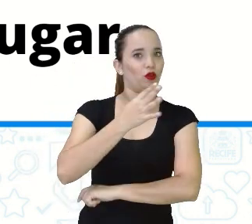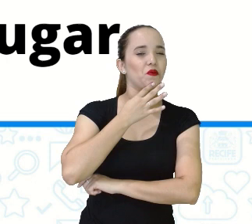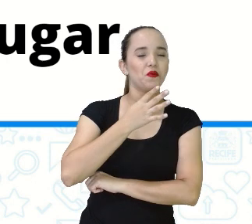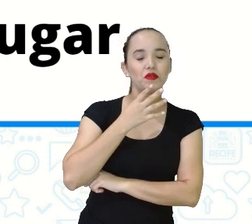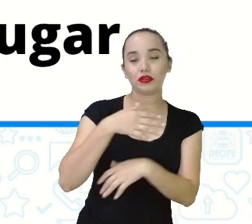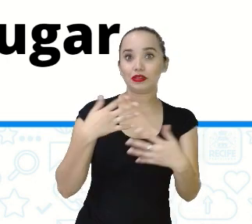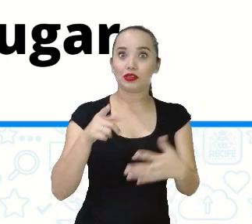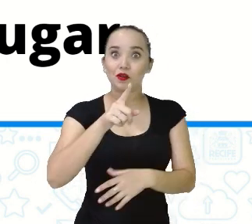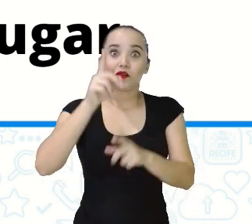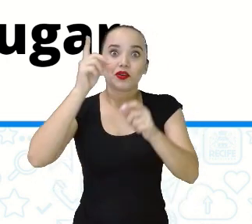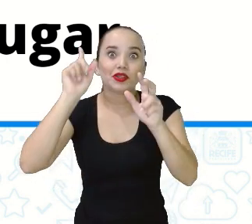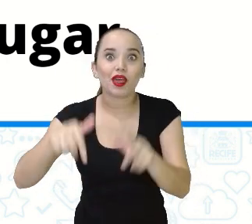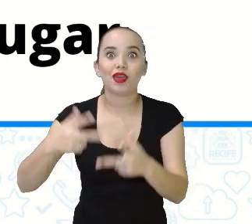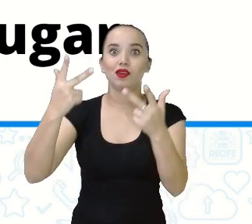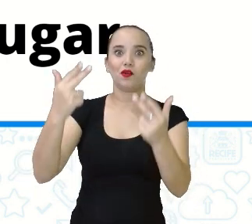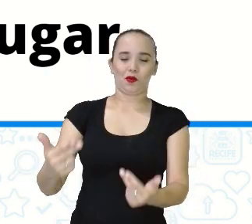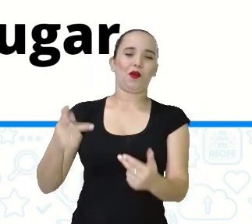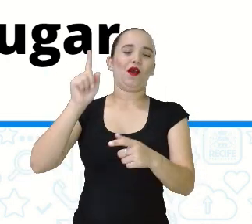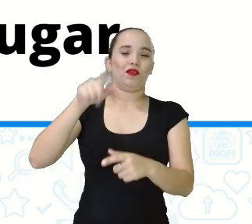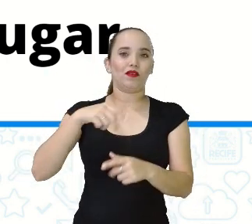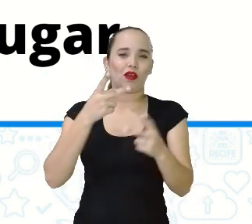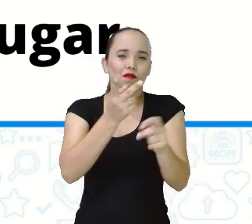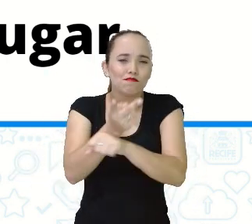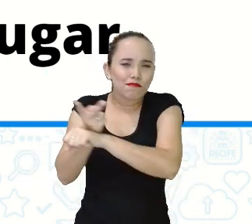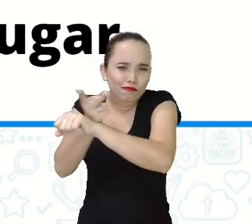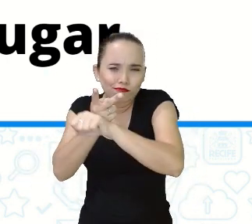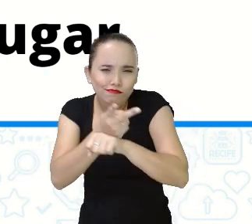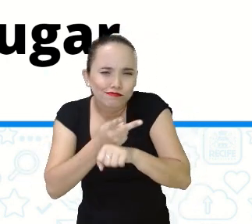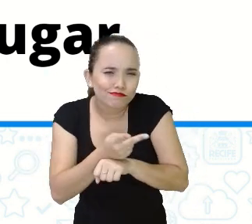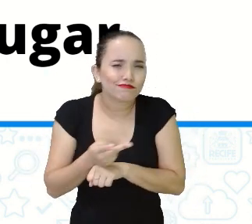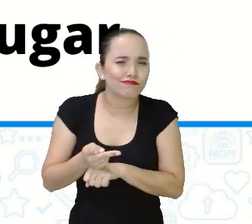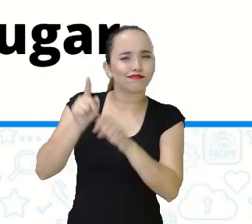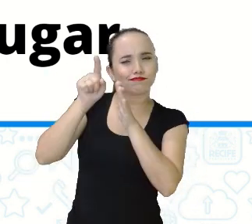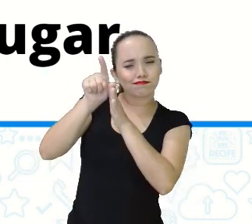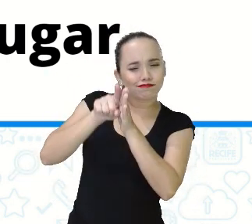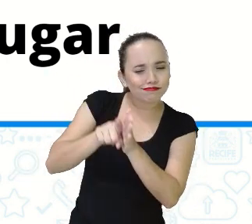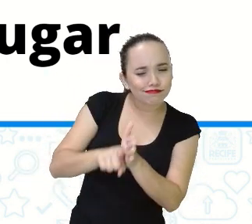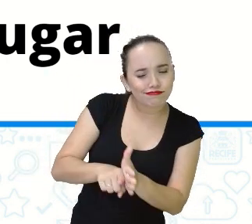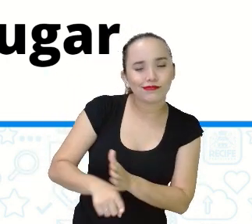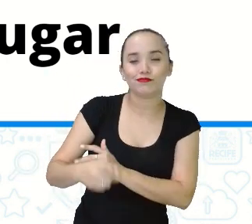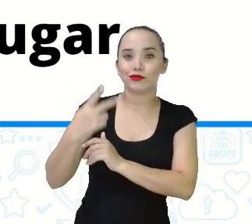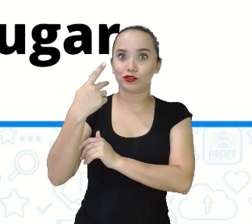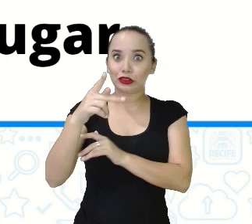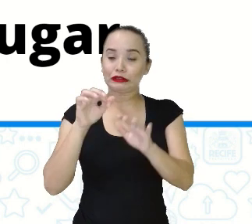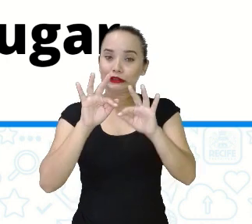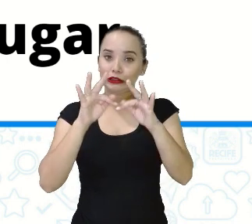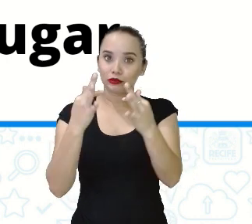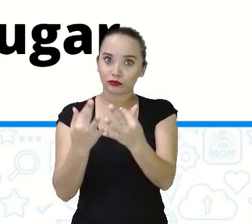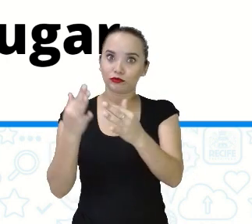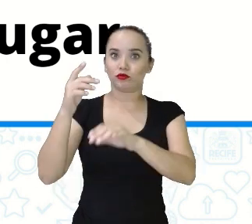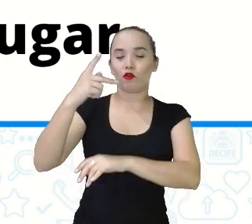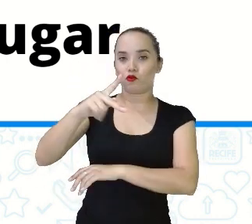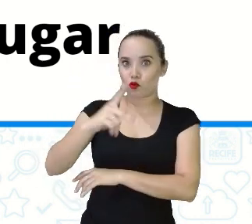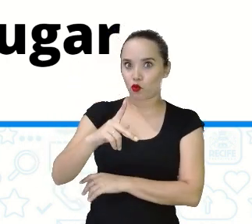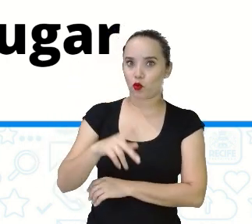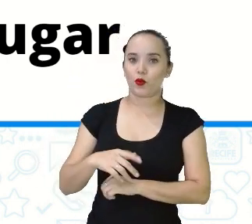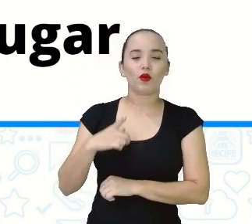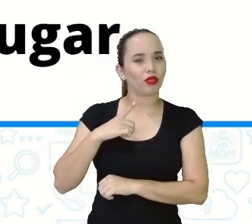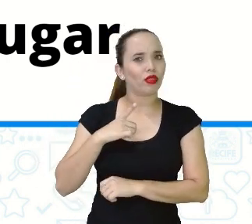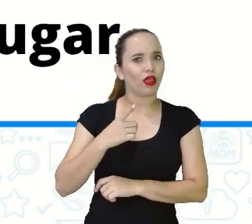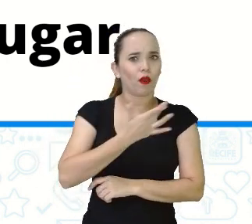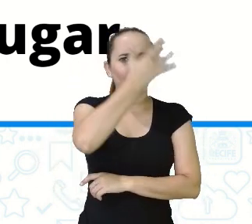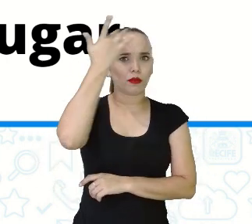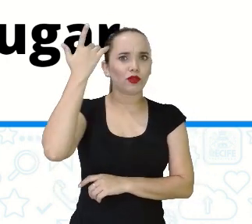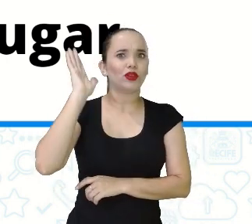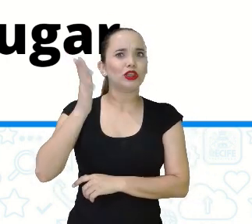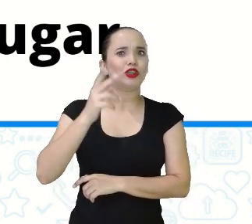vai fazer justamente isso, essa pesquisa para saber se alguém já foi neste lugar, em alguns desses lugares,